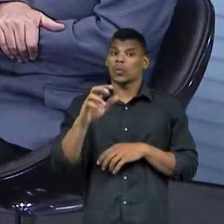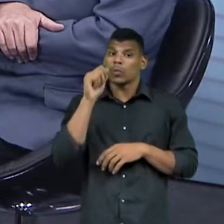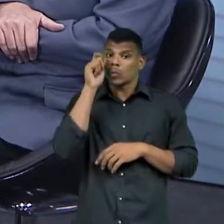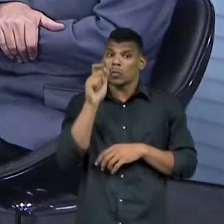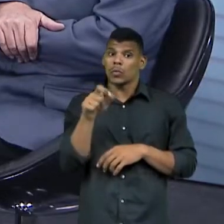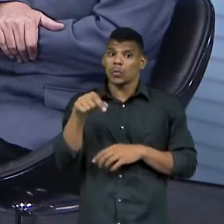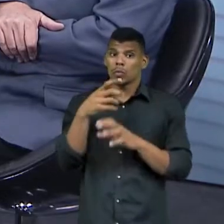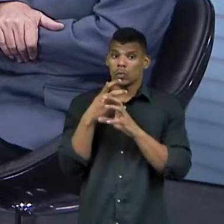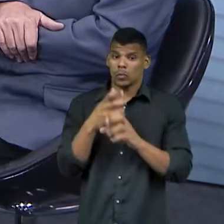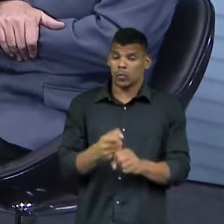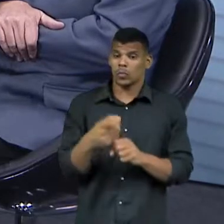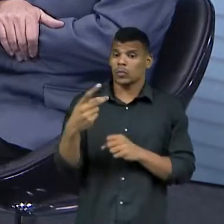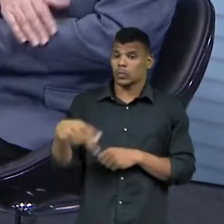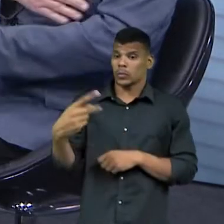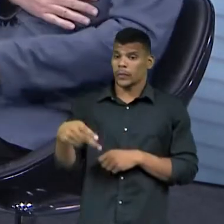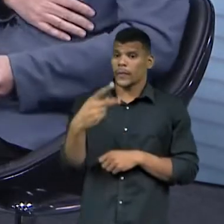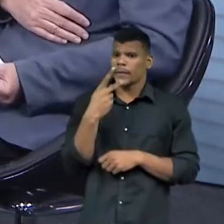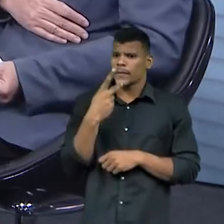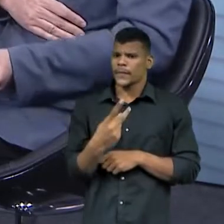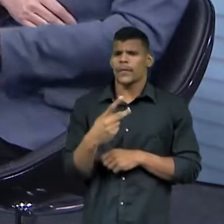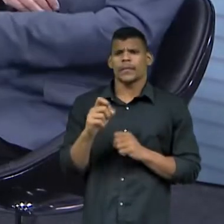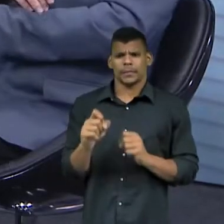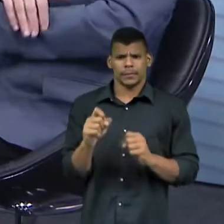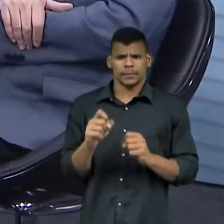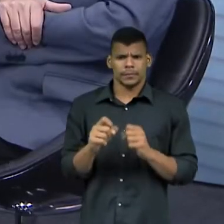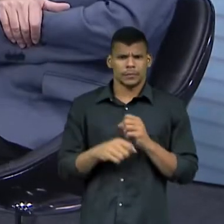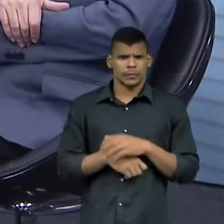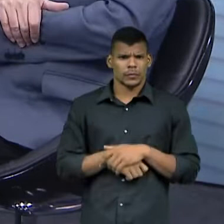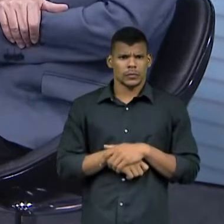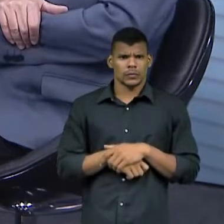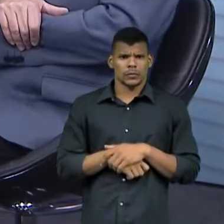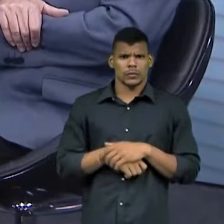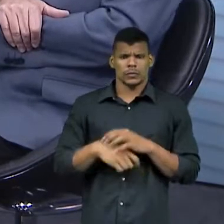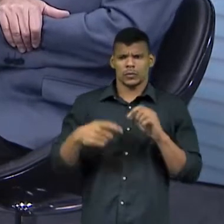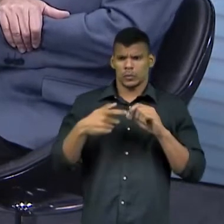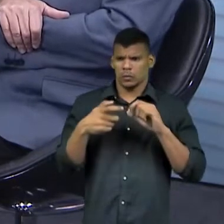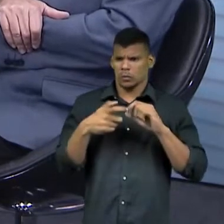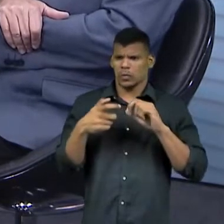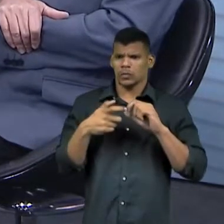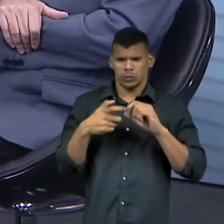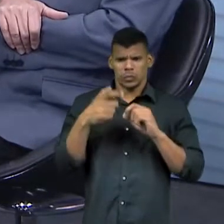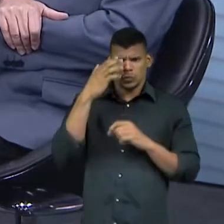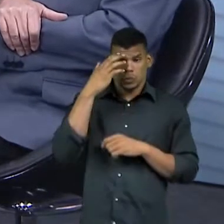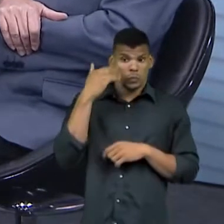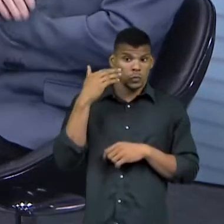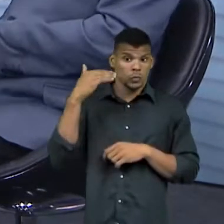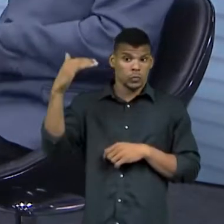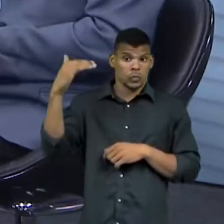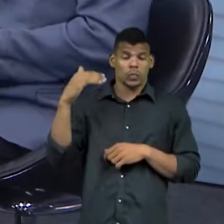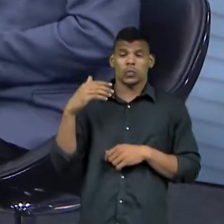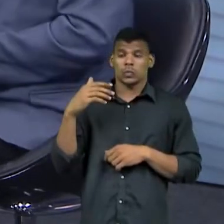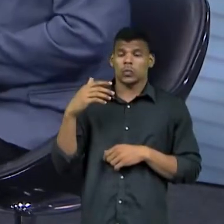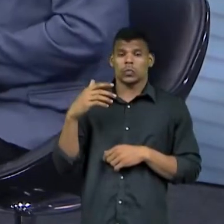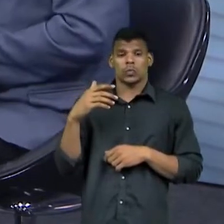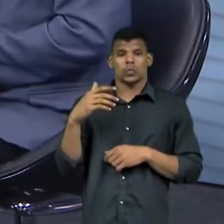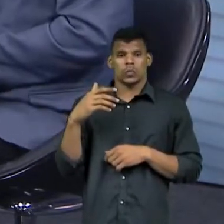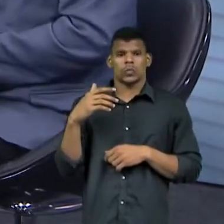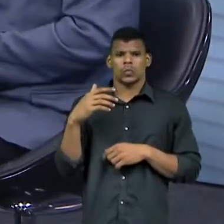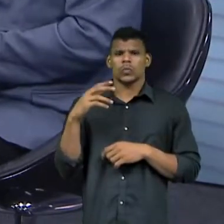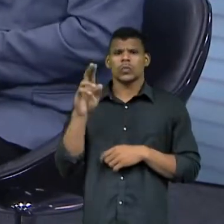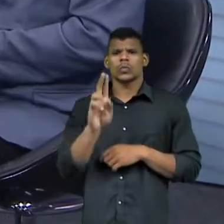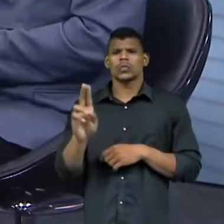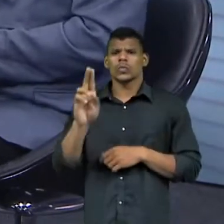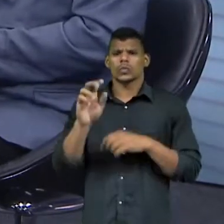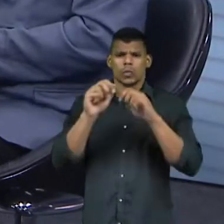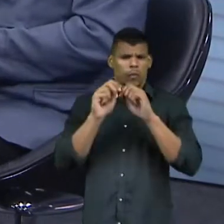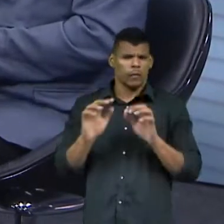dele se nós pudermos aqui falar um pouquinho eh ele foi um médico bem-sucedido né parteiro e tal a Universidade